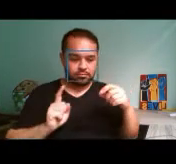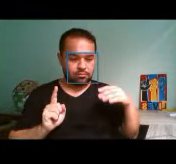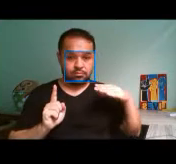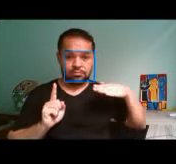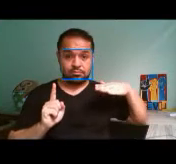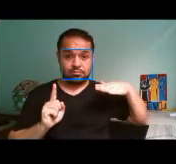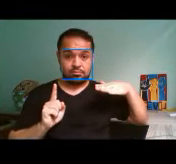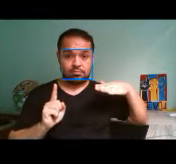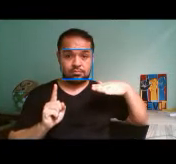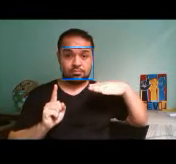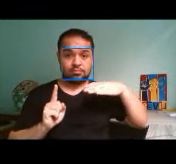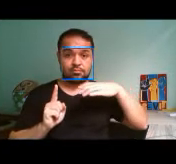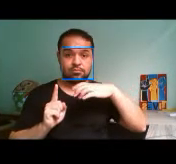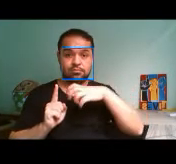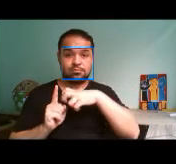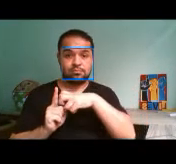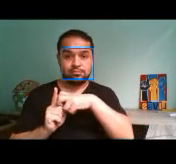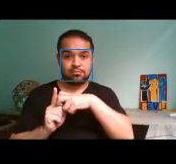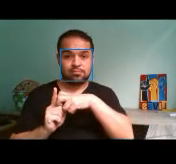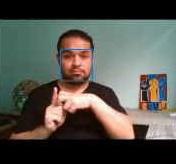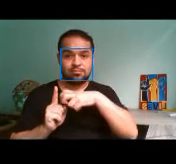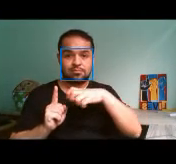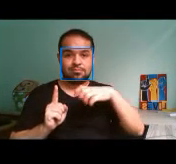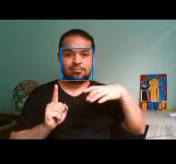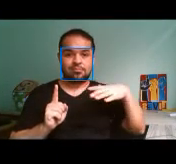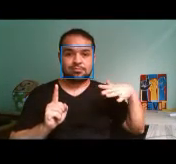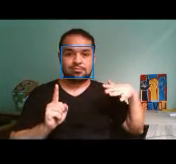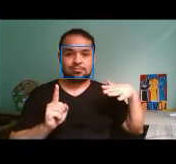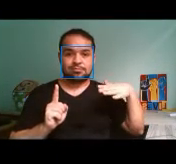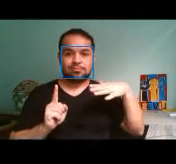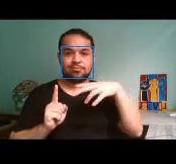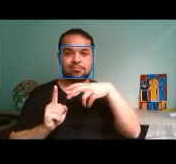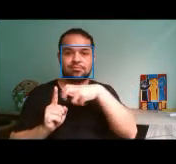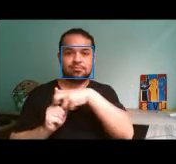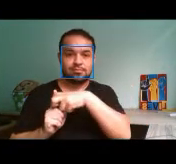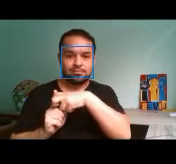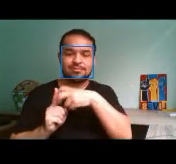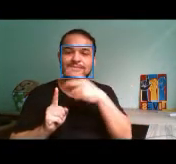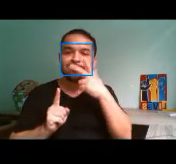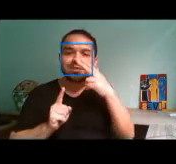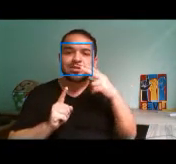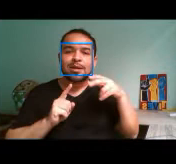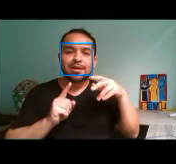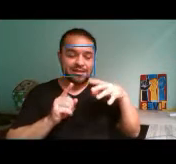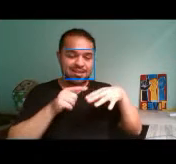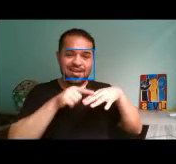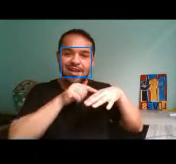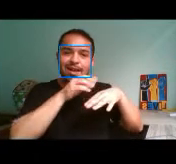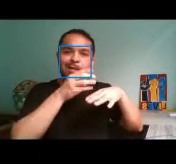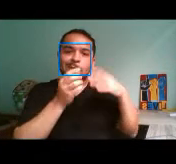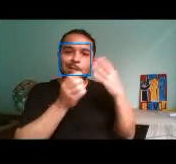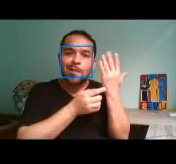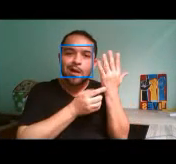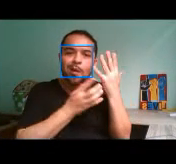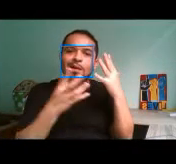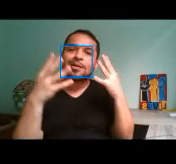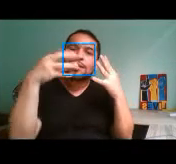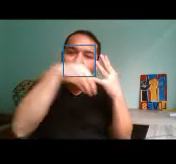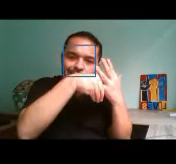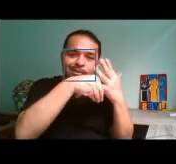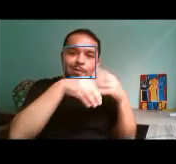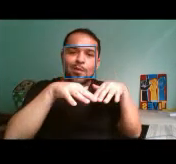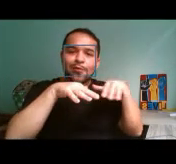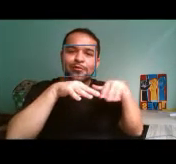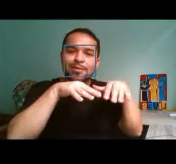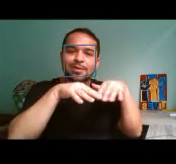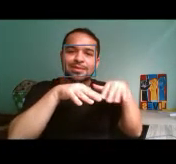uma mão, na verdade, tem duas configurações. Ocorre uma mudança, veja, começa assim e termina assim. É como se